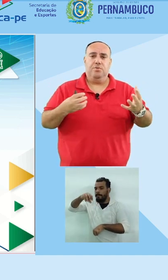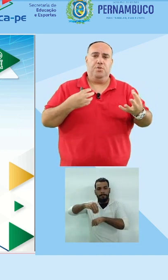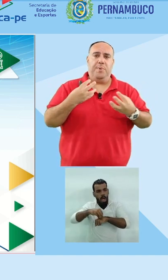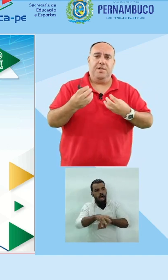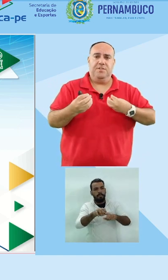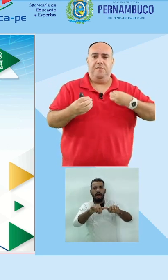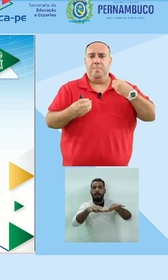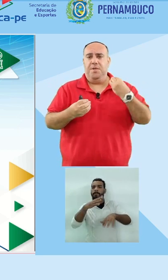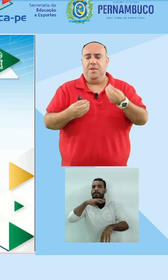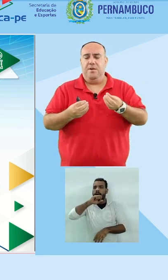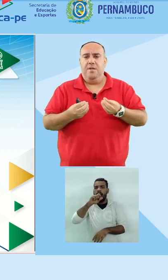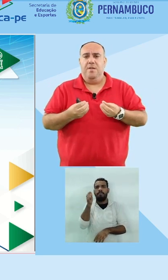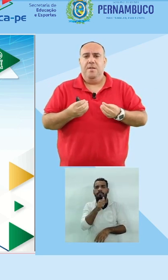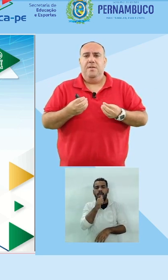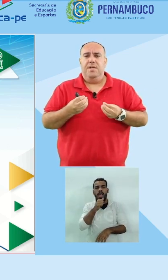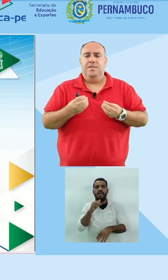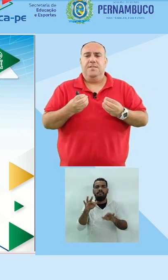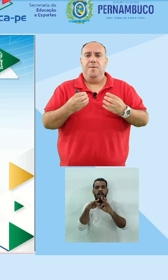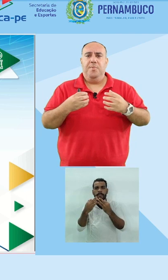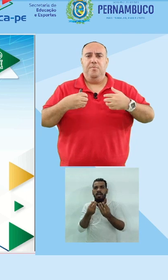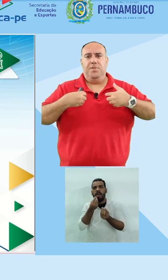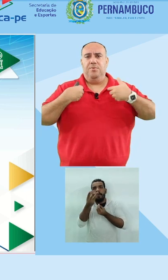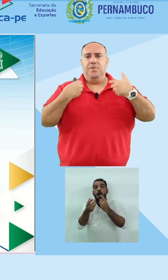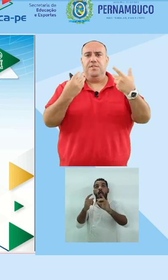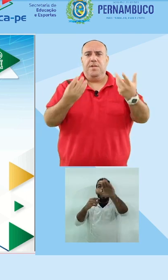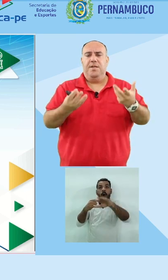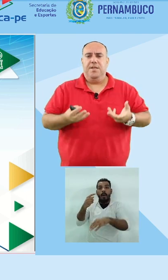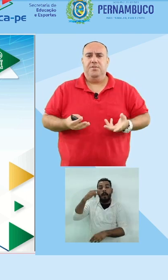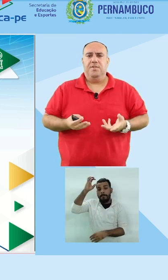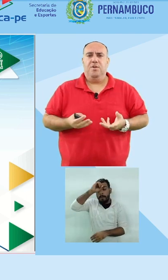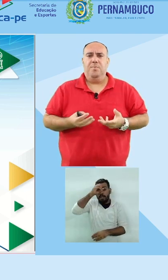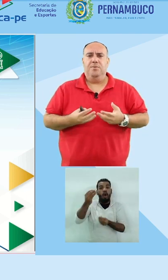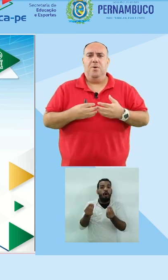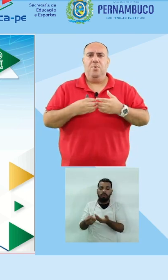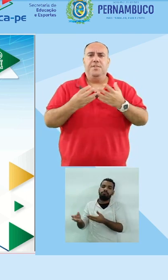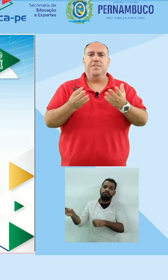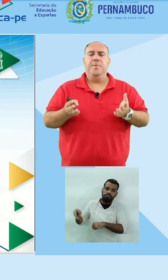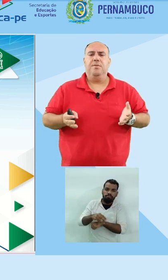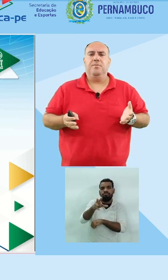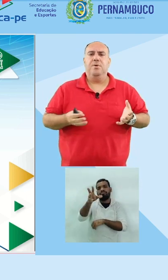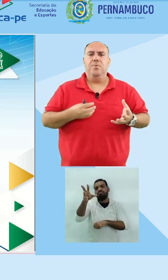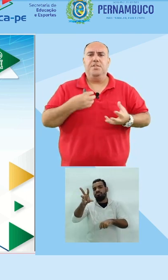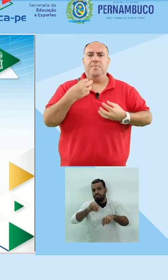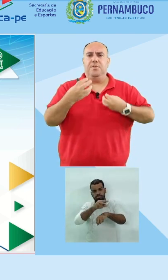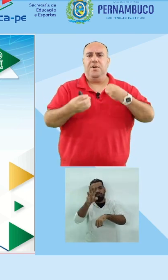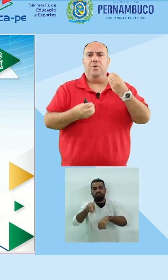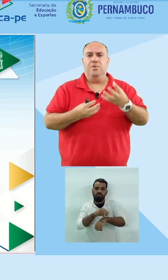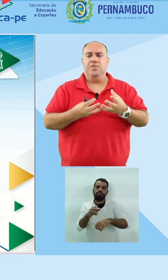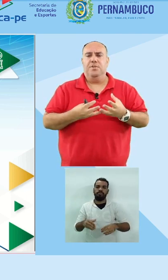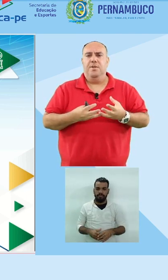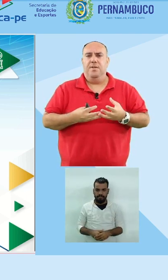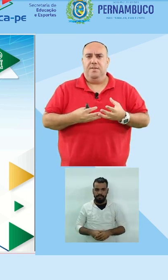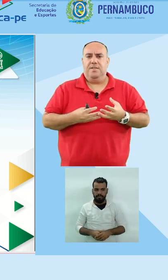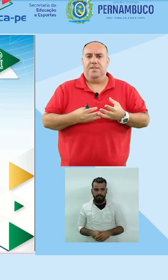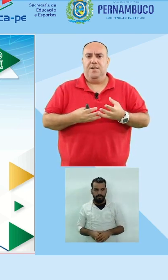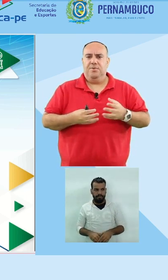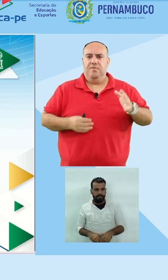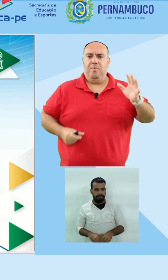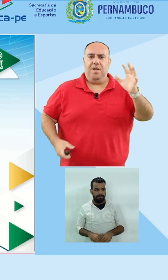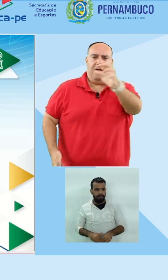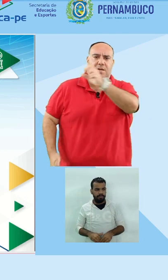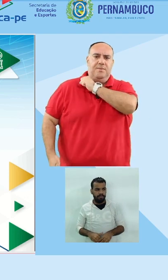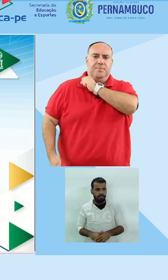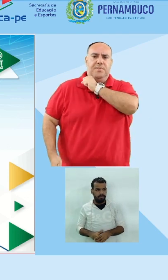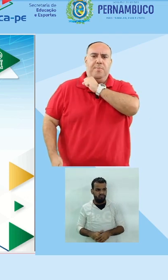pessoas, com seus pais, na família, né? Sempre eu digo isso, que a riqueza do ser humano é o conhecimento. Então, o conhecimento vai longe, tá certo?